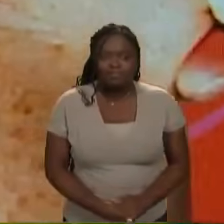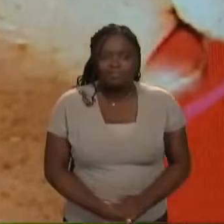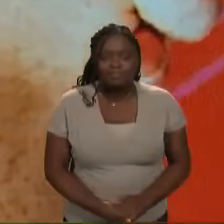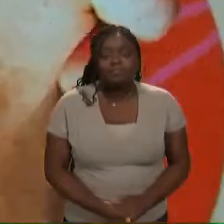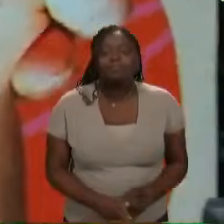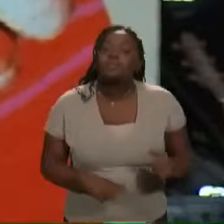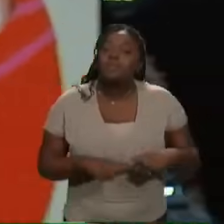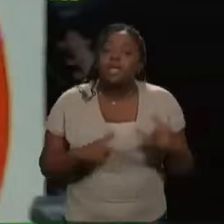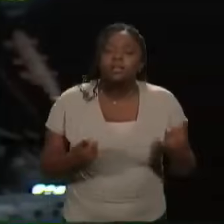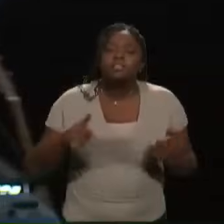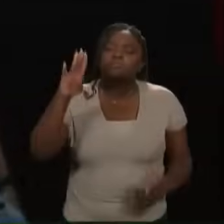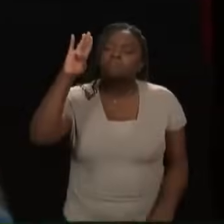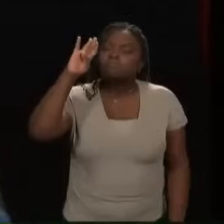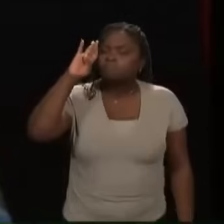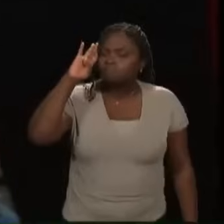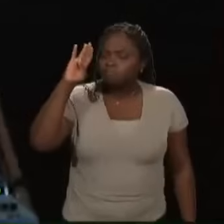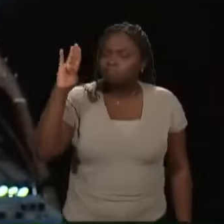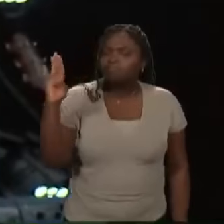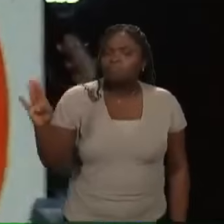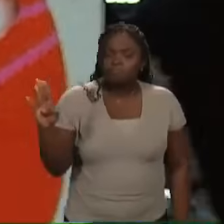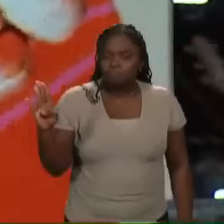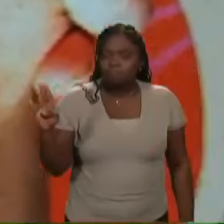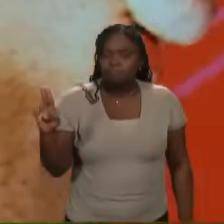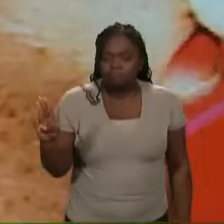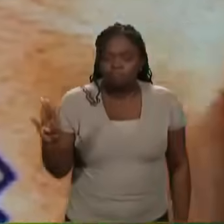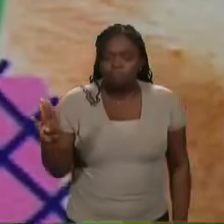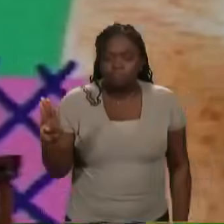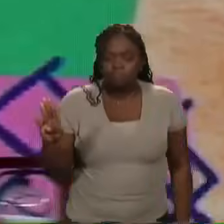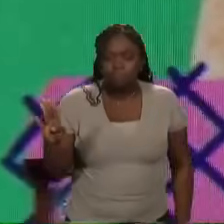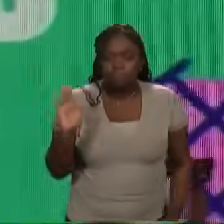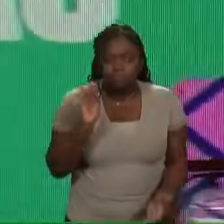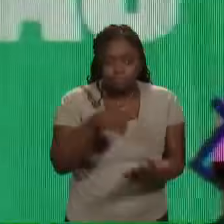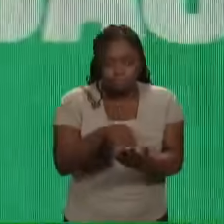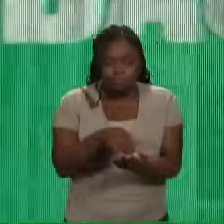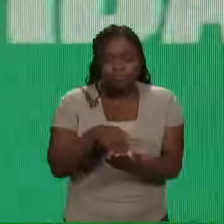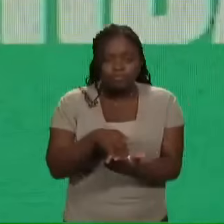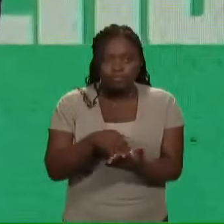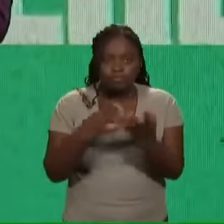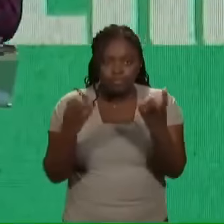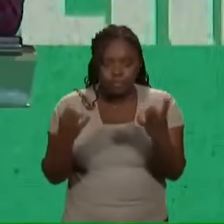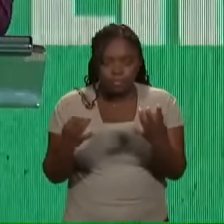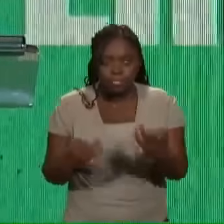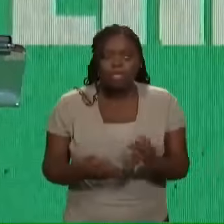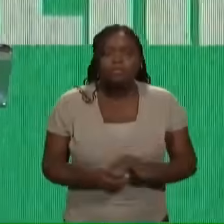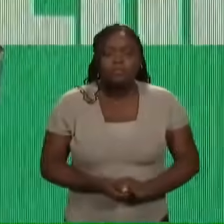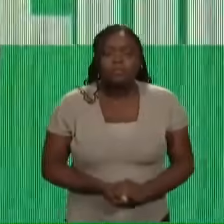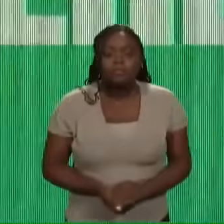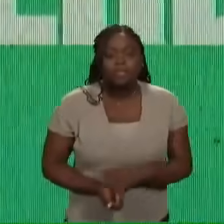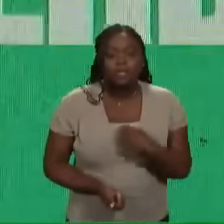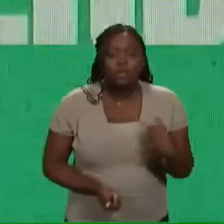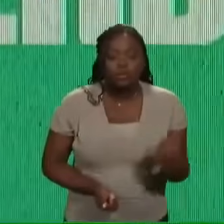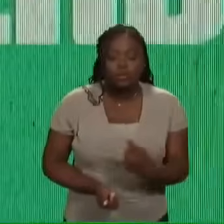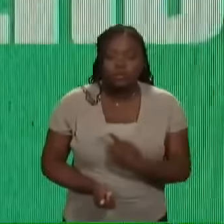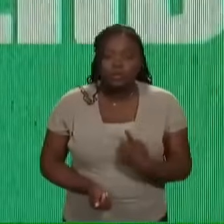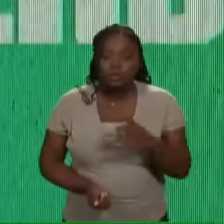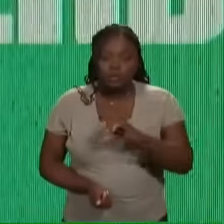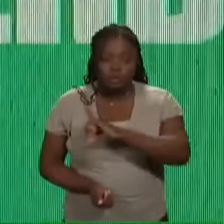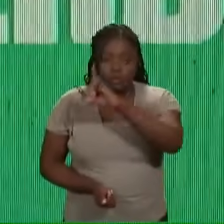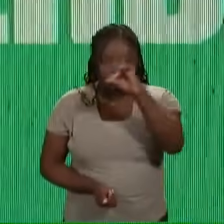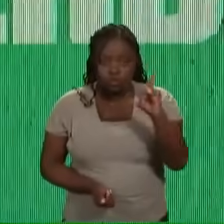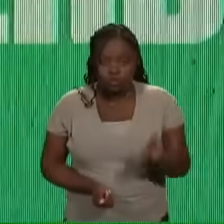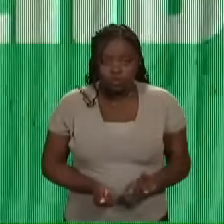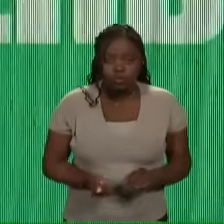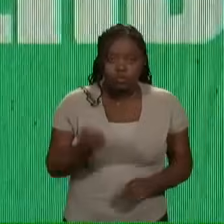Mas principalmente, gente, principalmente, eu encerro com isso aqui. vamos estar um dia diante do